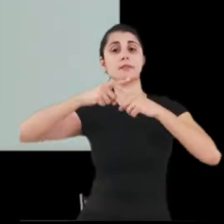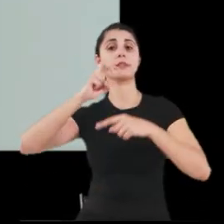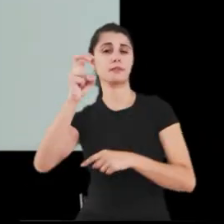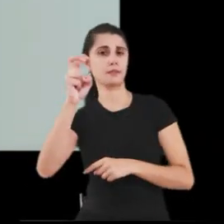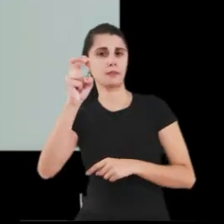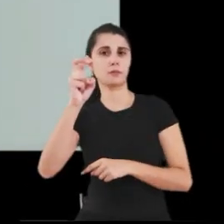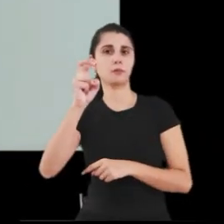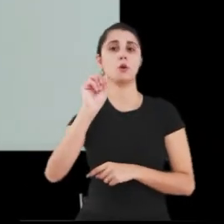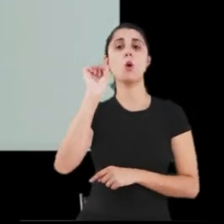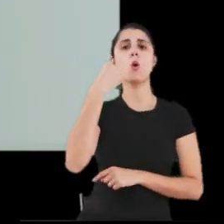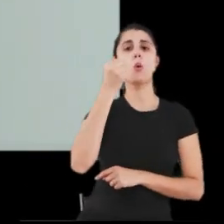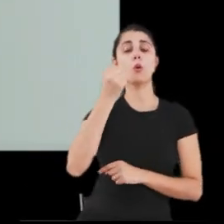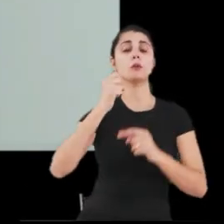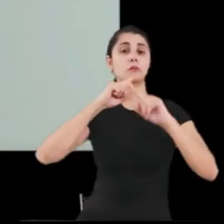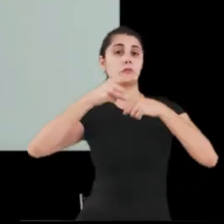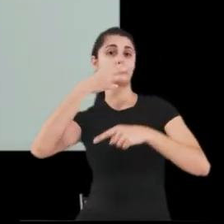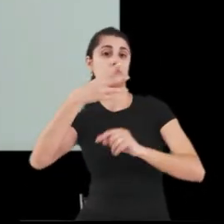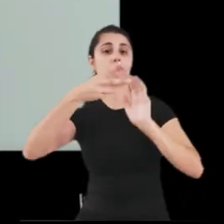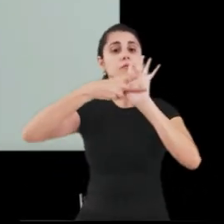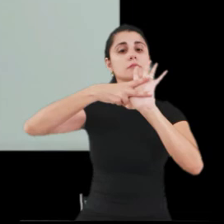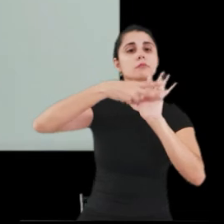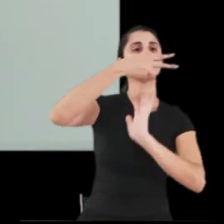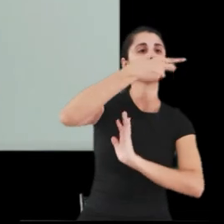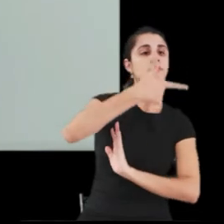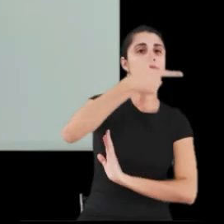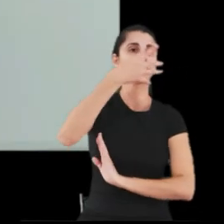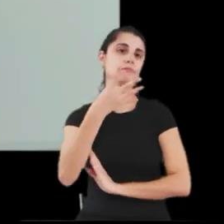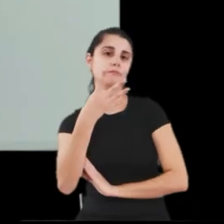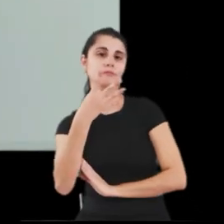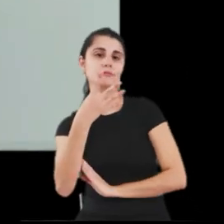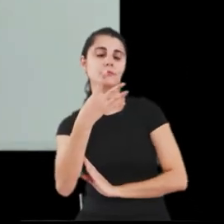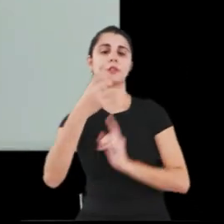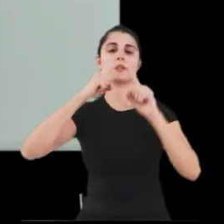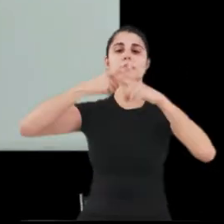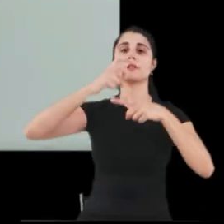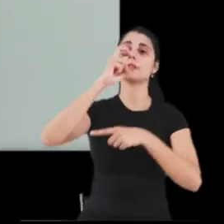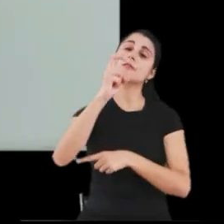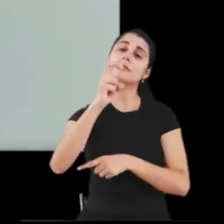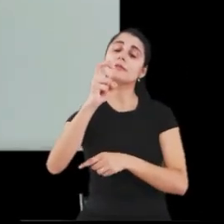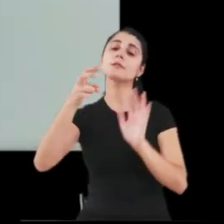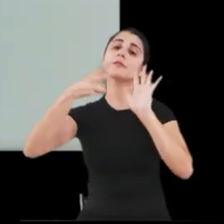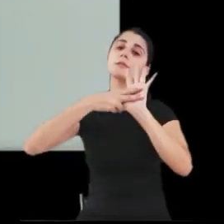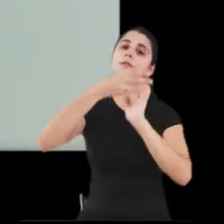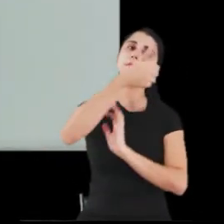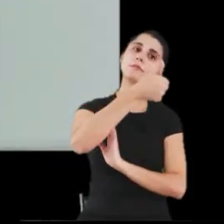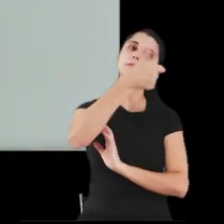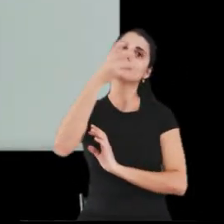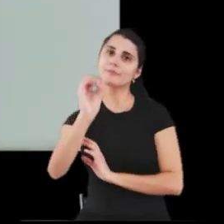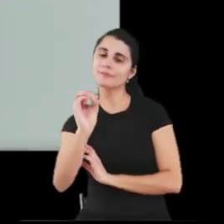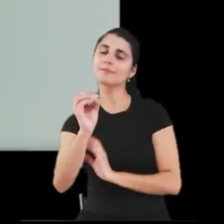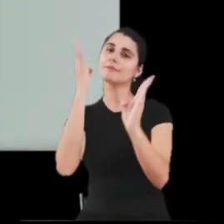5. 8 vezes 3, 24. 24 vezes 5, 120. Encontramos também